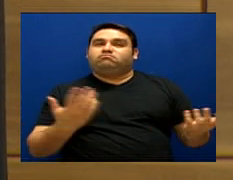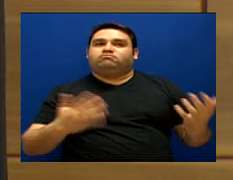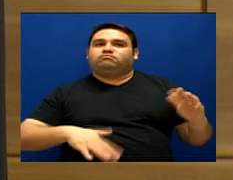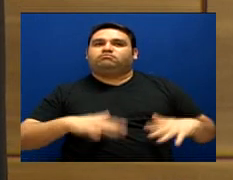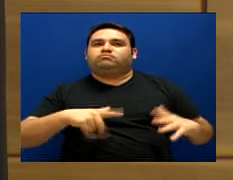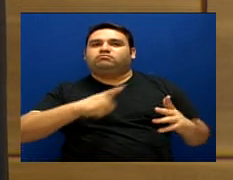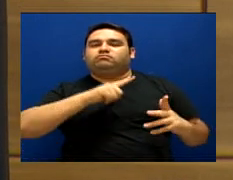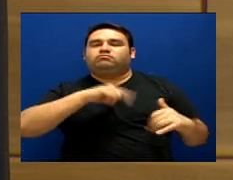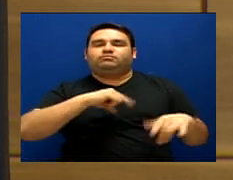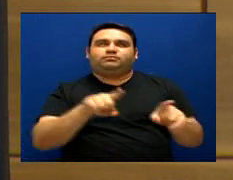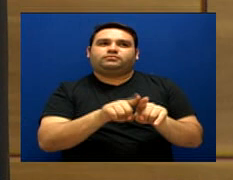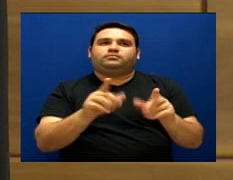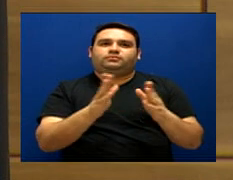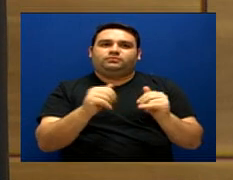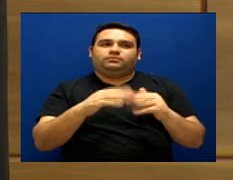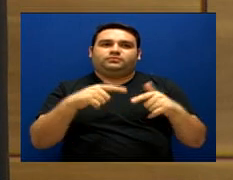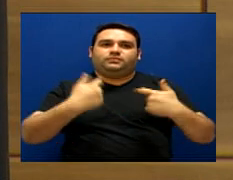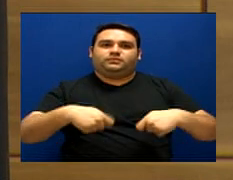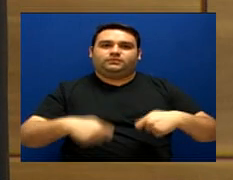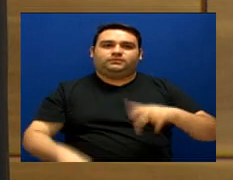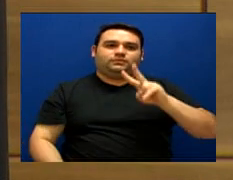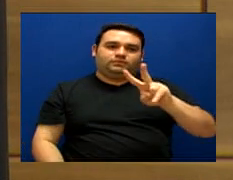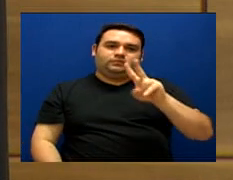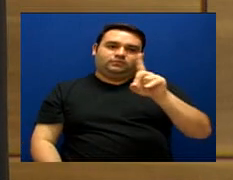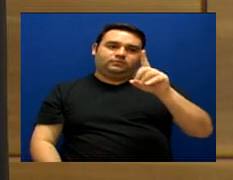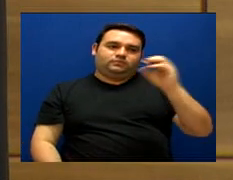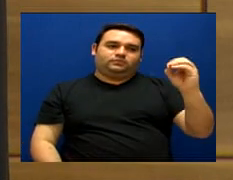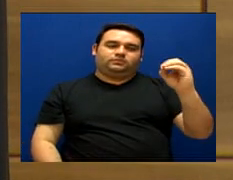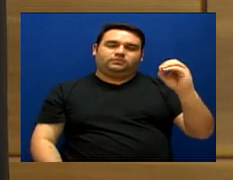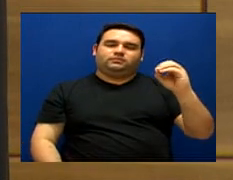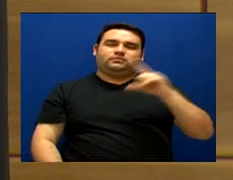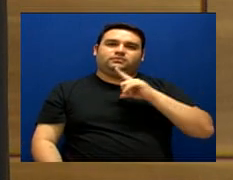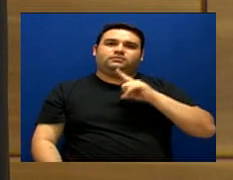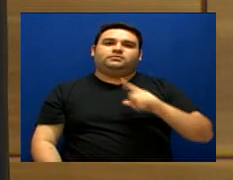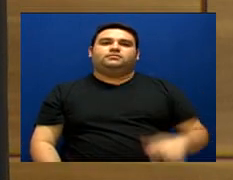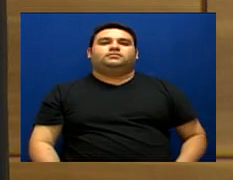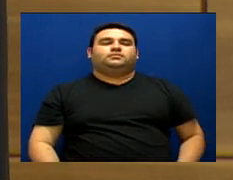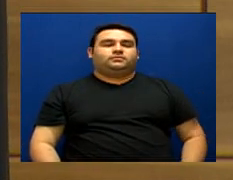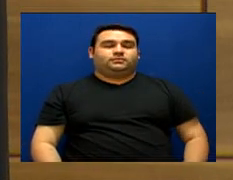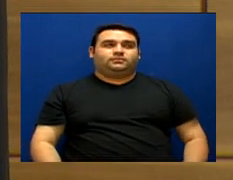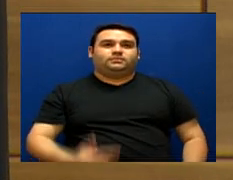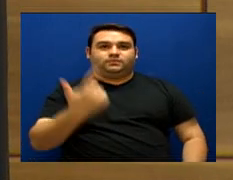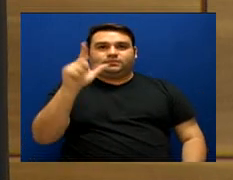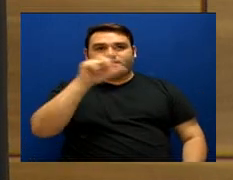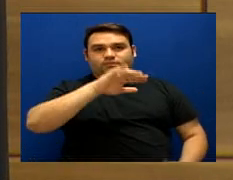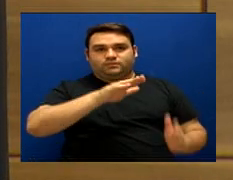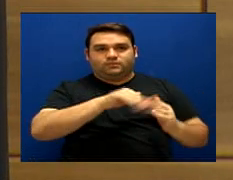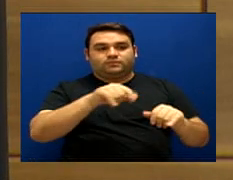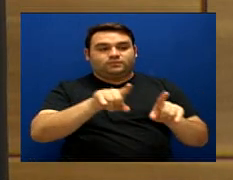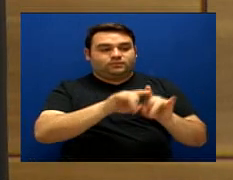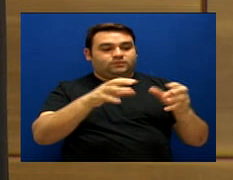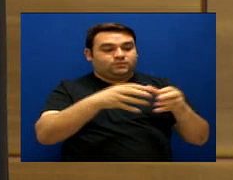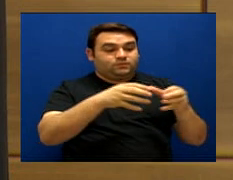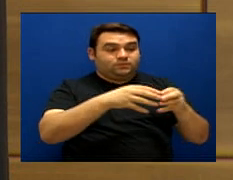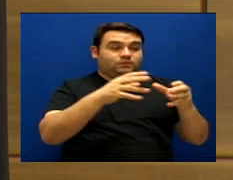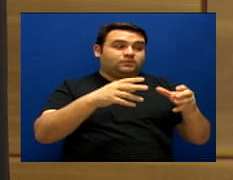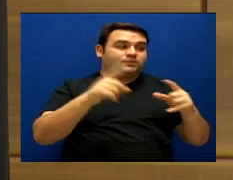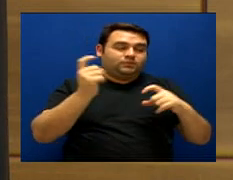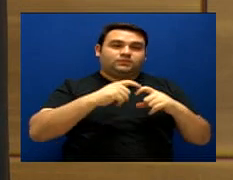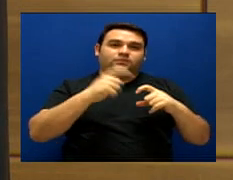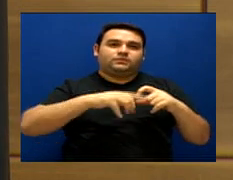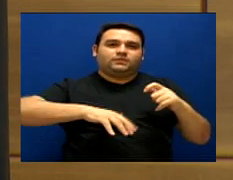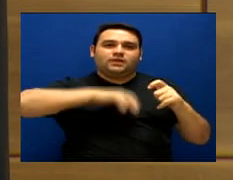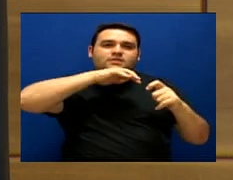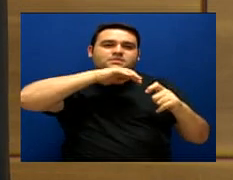das reivindicações que haja também a campanha de vacinação polivalente. Os veterinários também nos